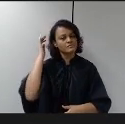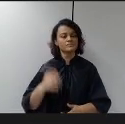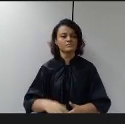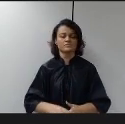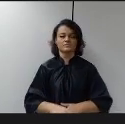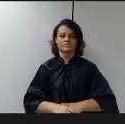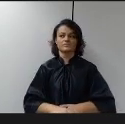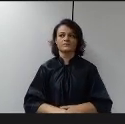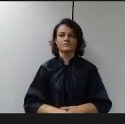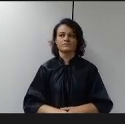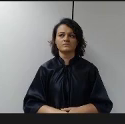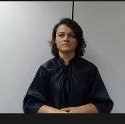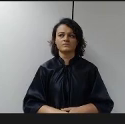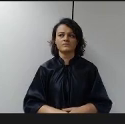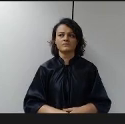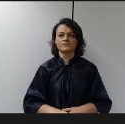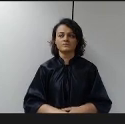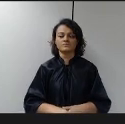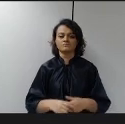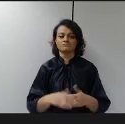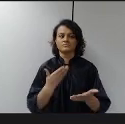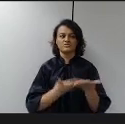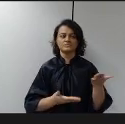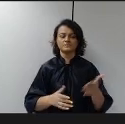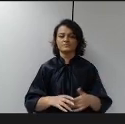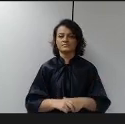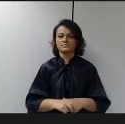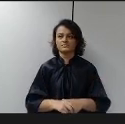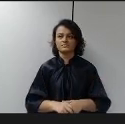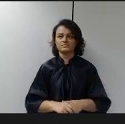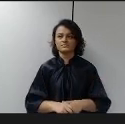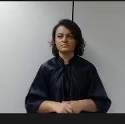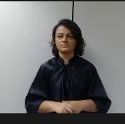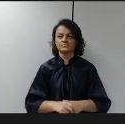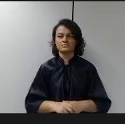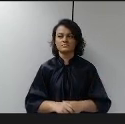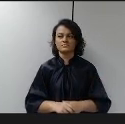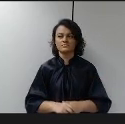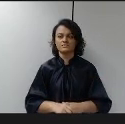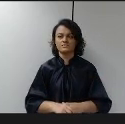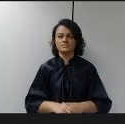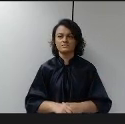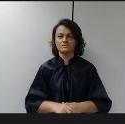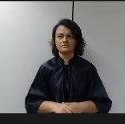sumiu. O processo sumiu. Sumiu. Voto número